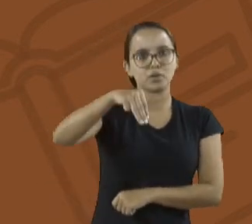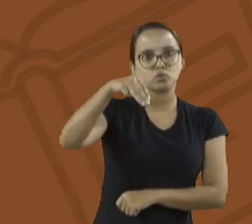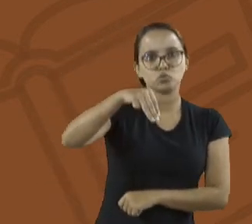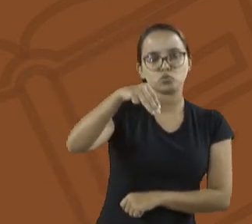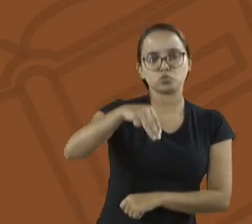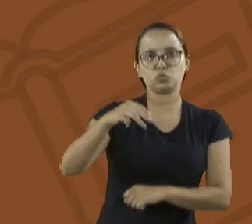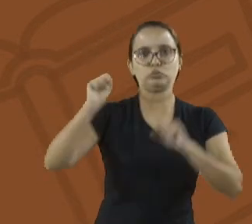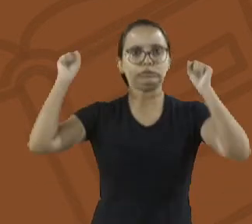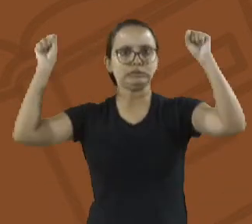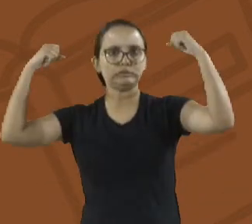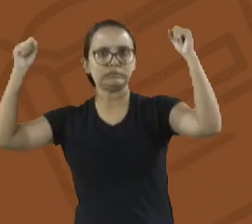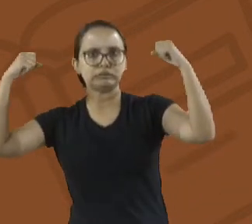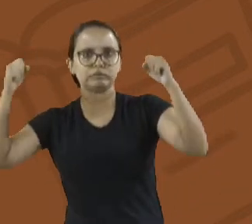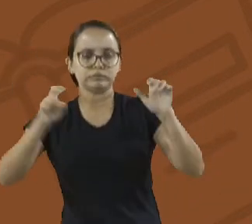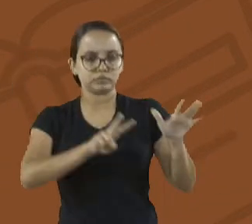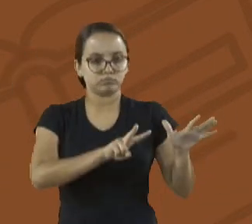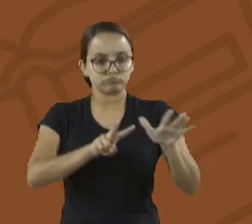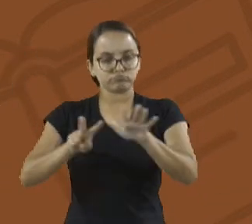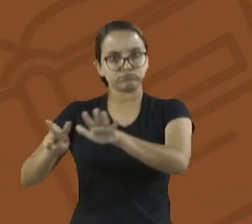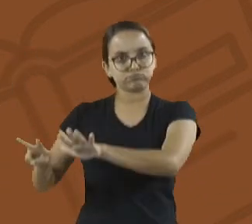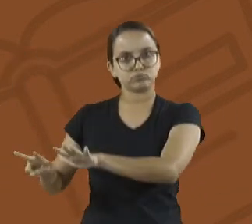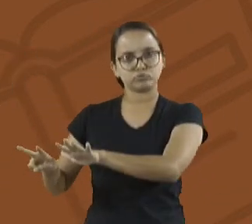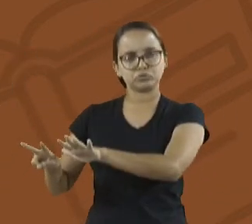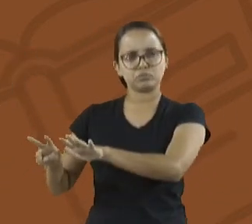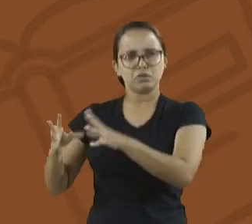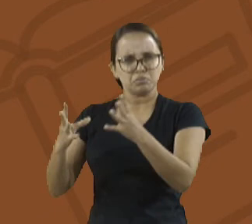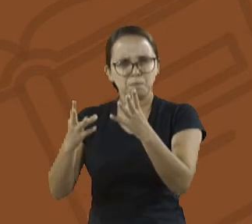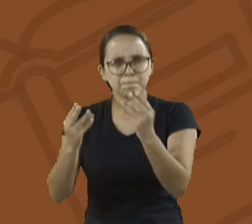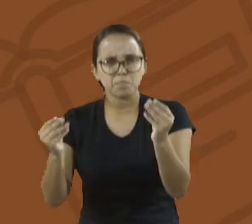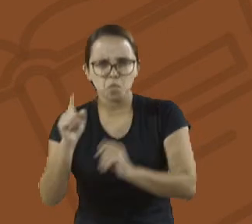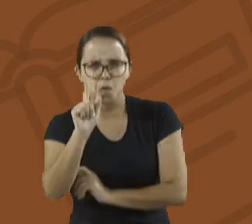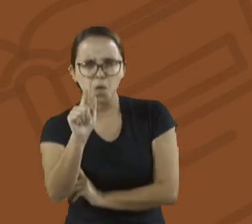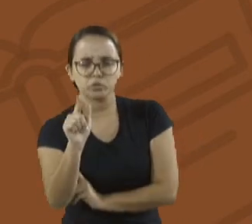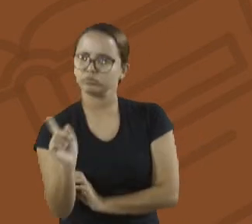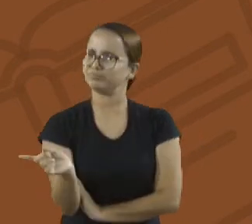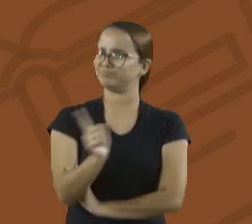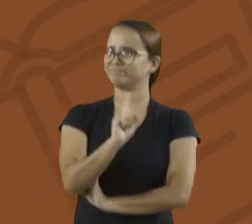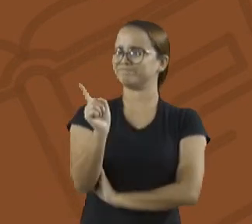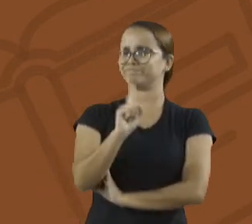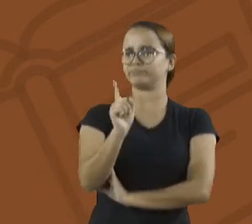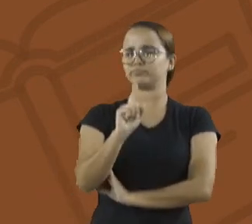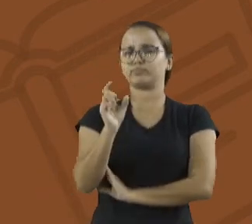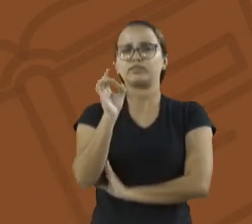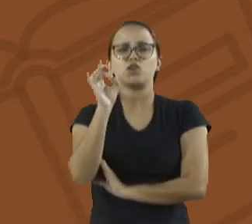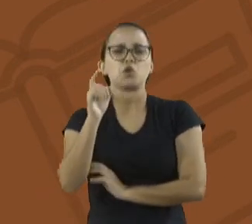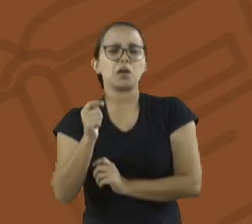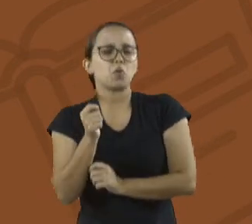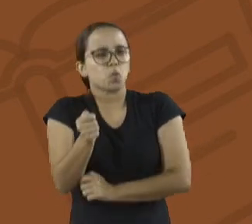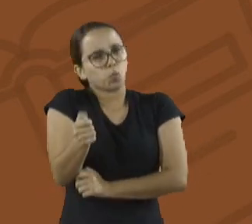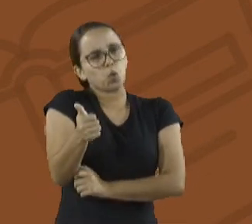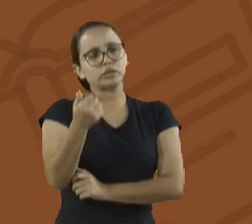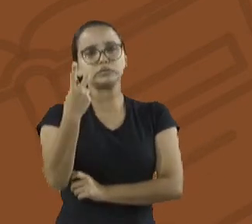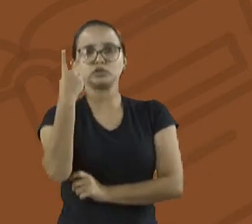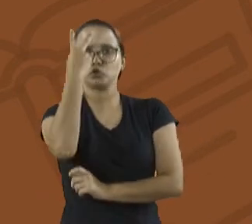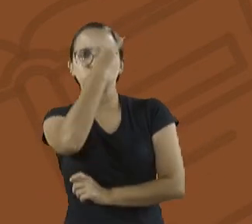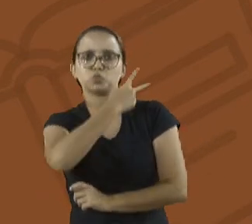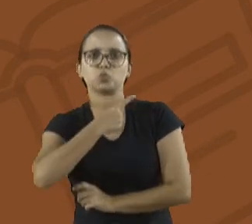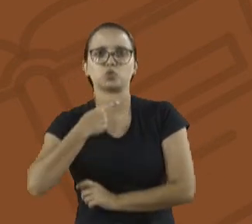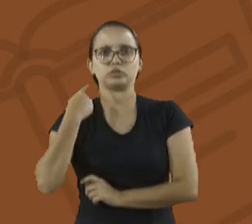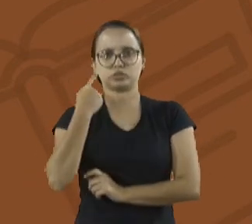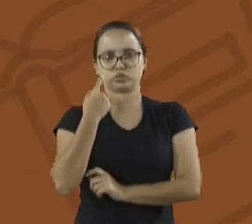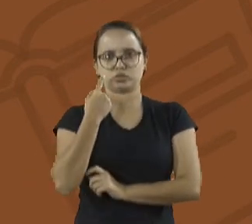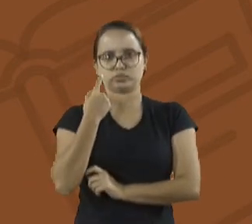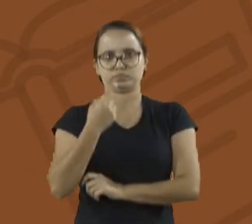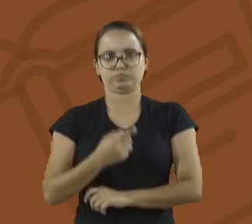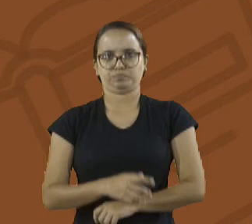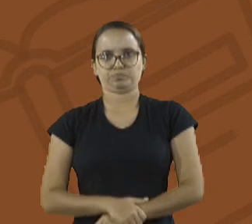é muito? Não. 150 minutos dá basicamente 2 horas e meia. A gente pode